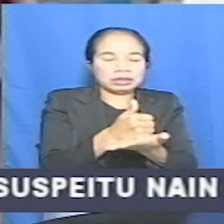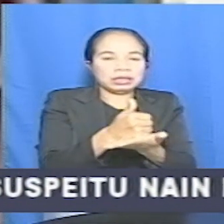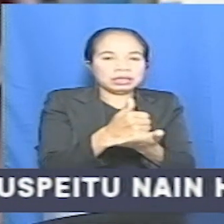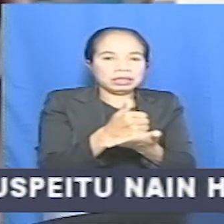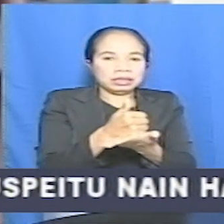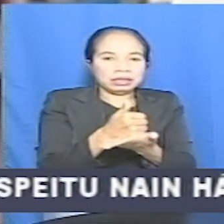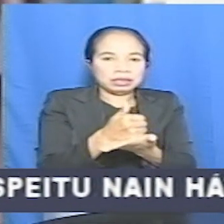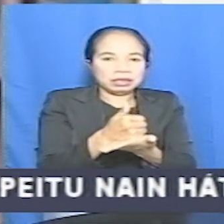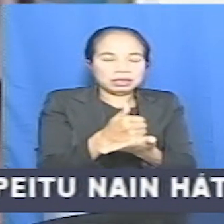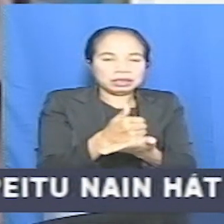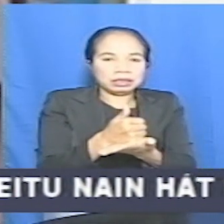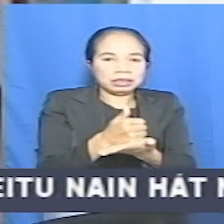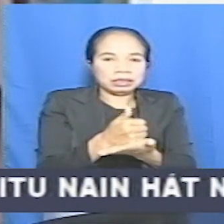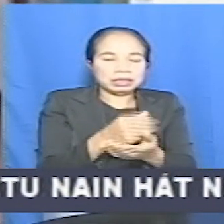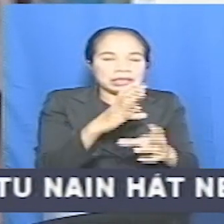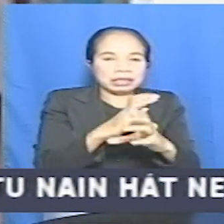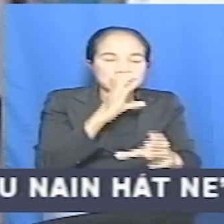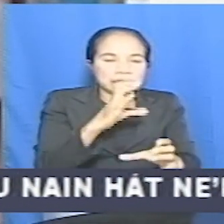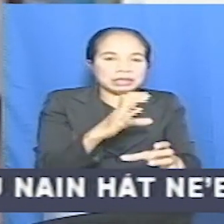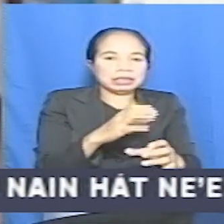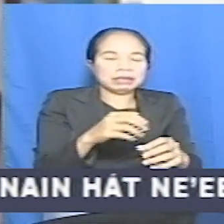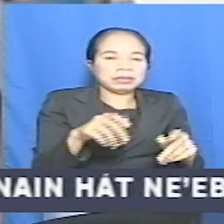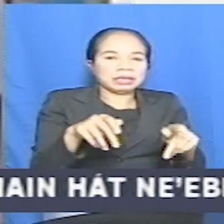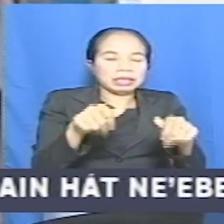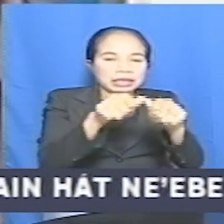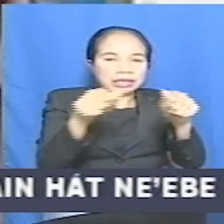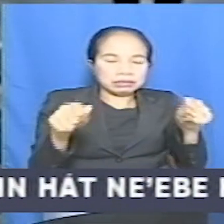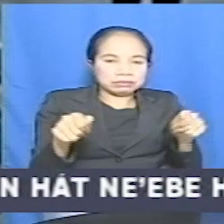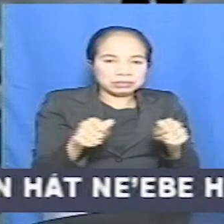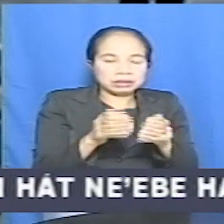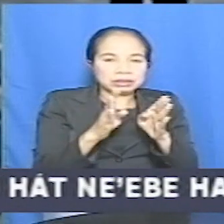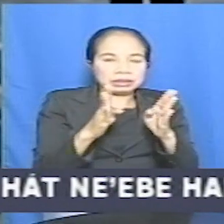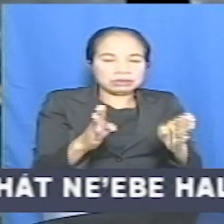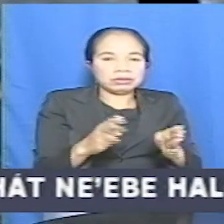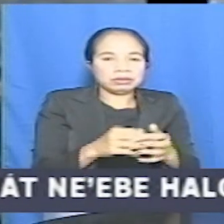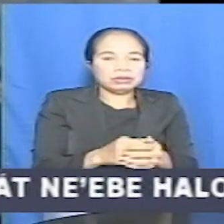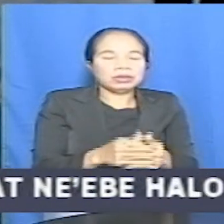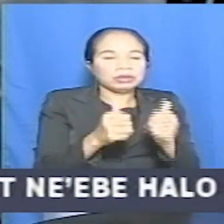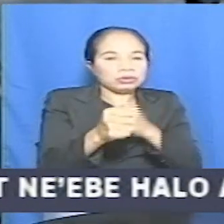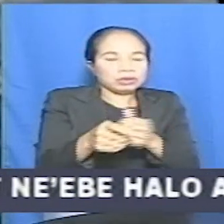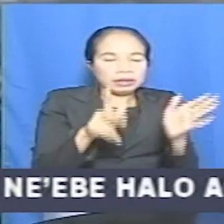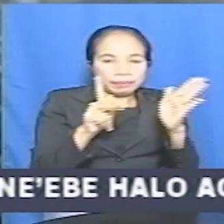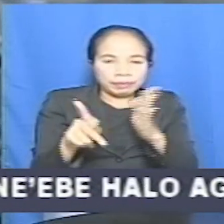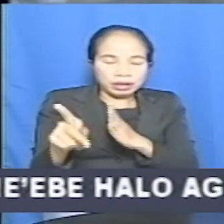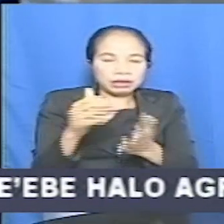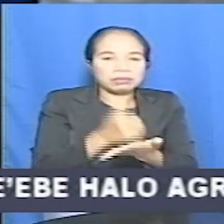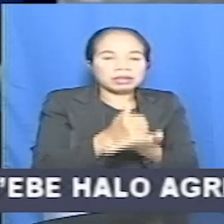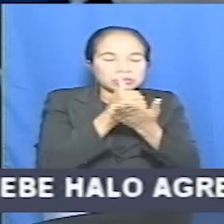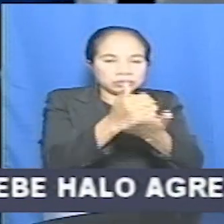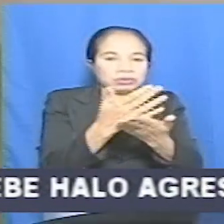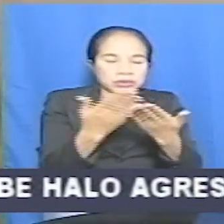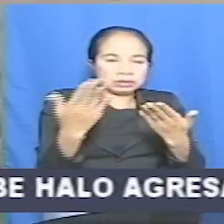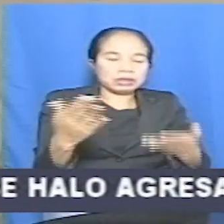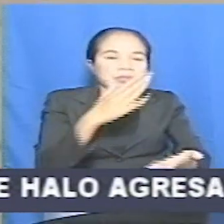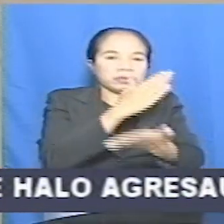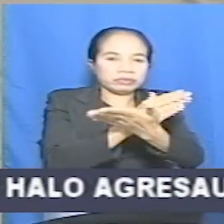temporariamente, apoyutan kareta operasional ida mai administrador par bela ajudatan ekipa. Tuirnia, plano ba apoio facilidades ba